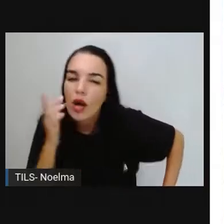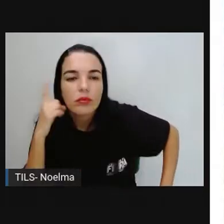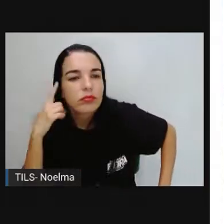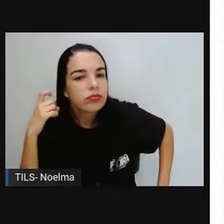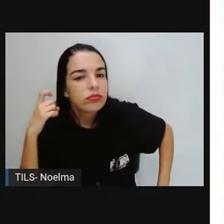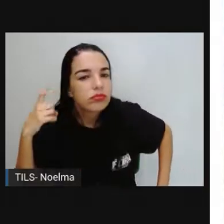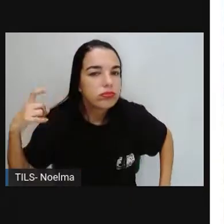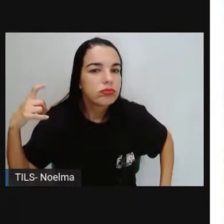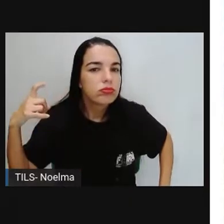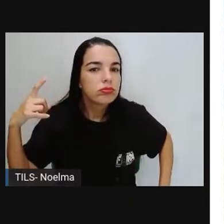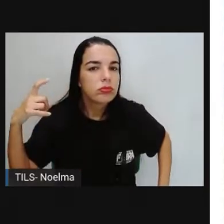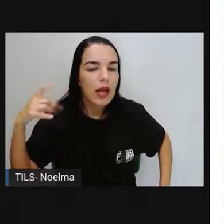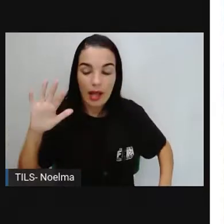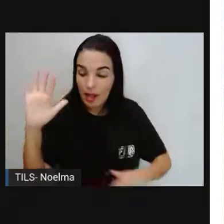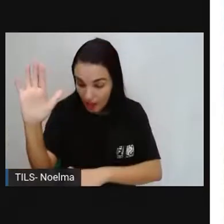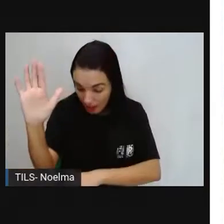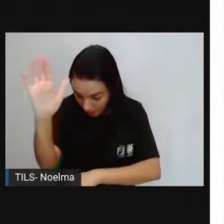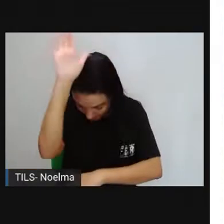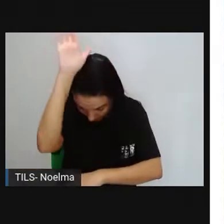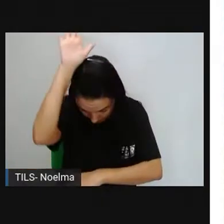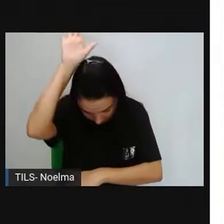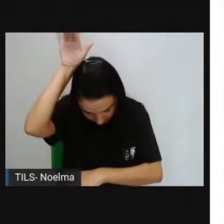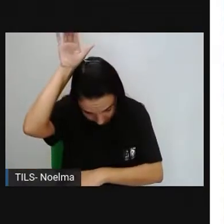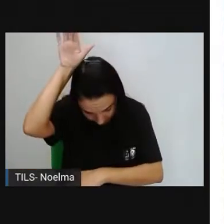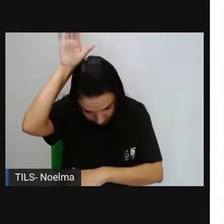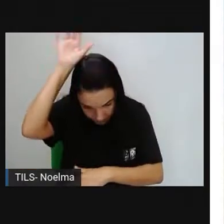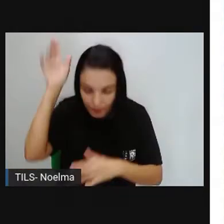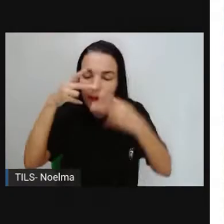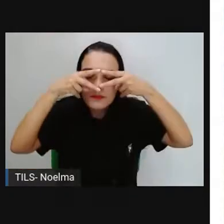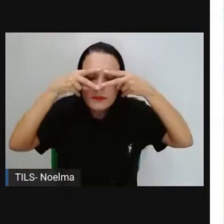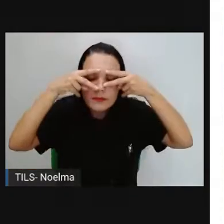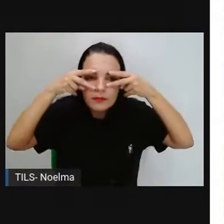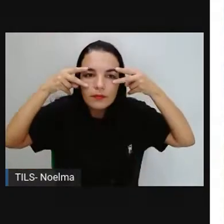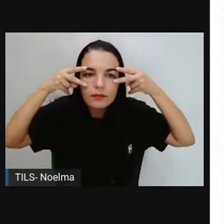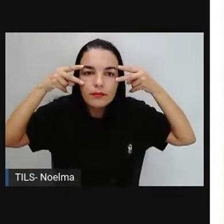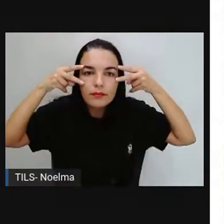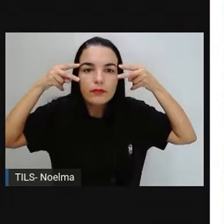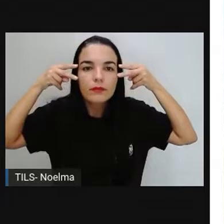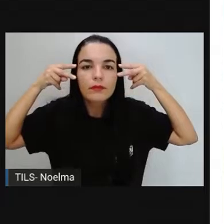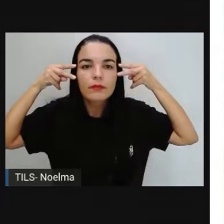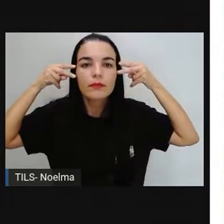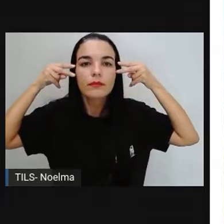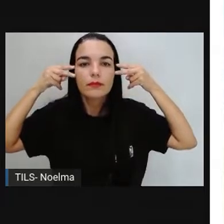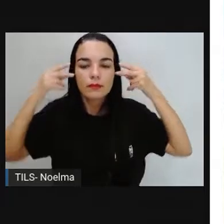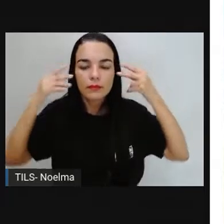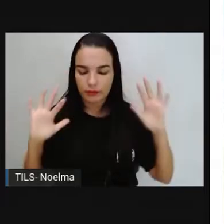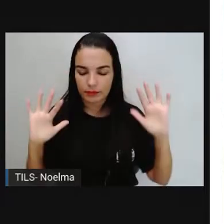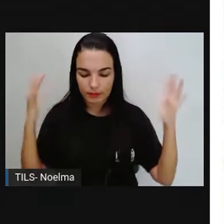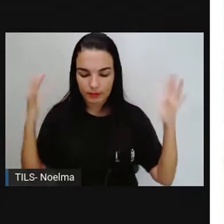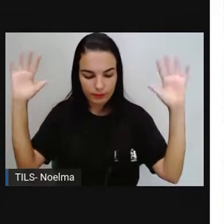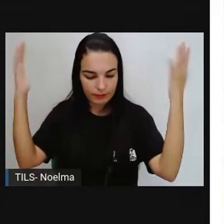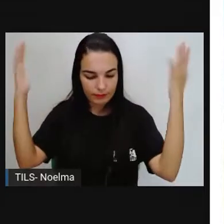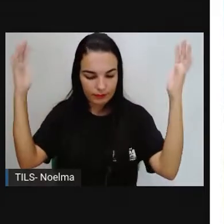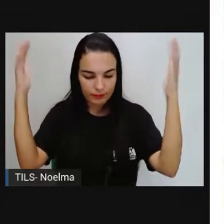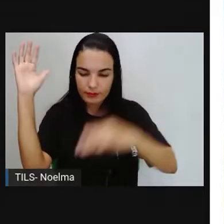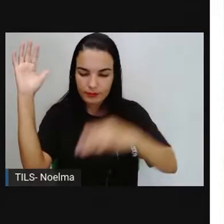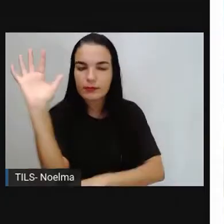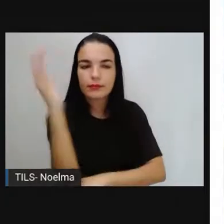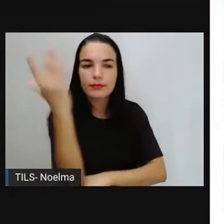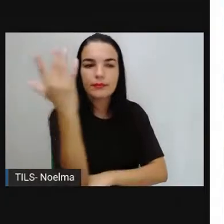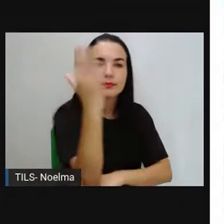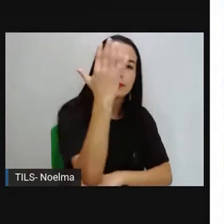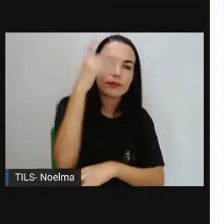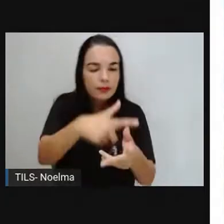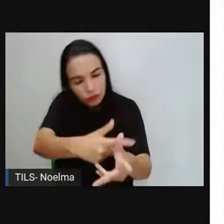Pena na cabeça, pintura no rosto, dança na floresta, na mão seu arco e